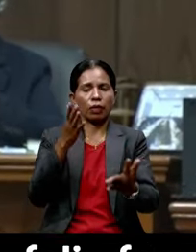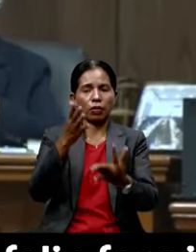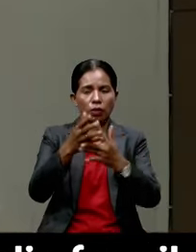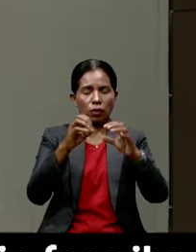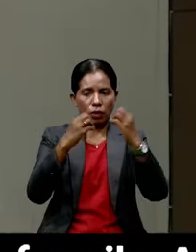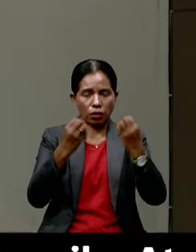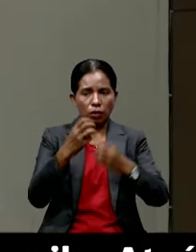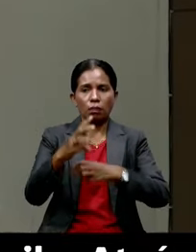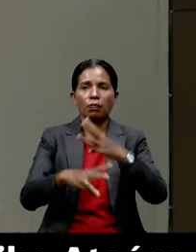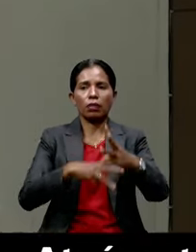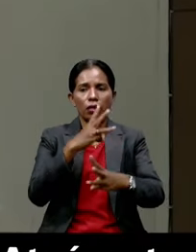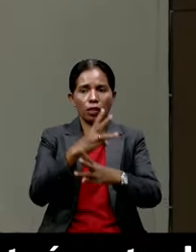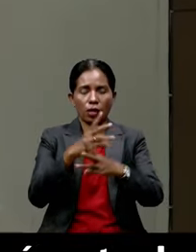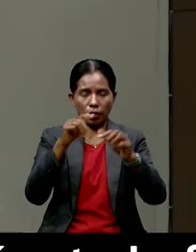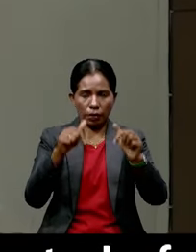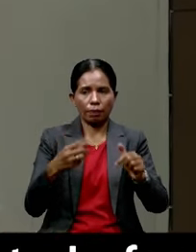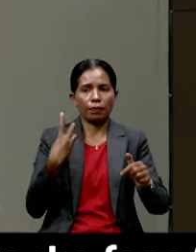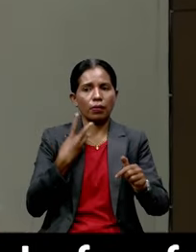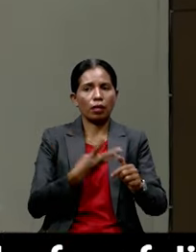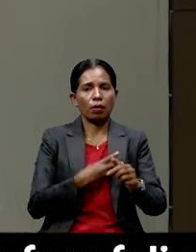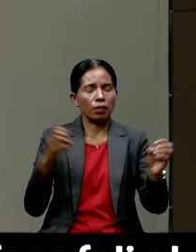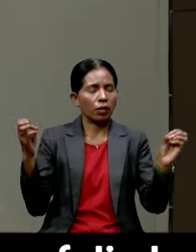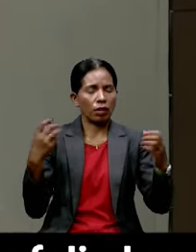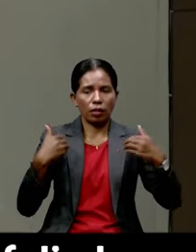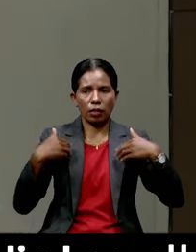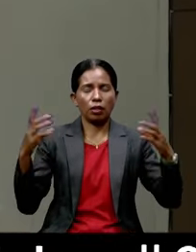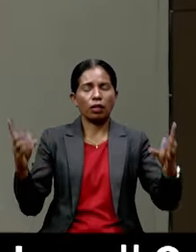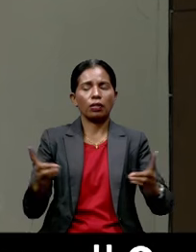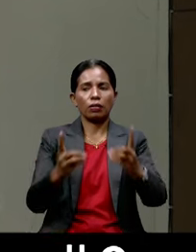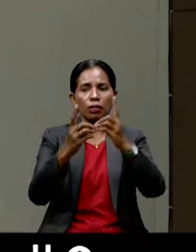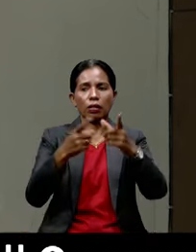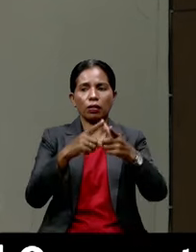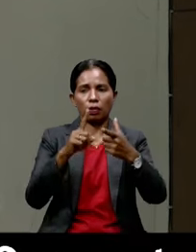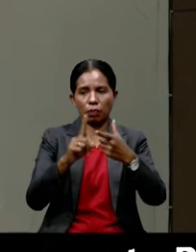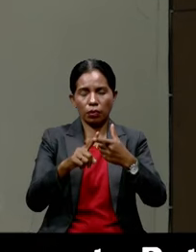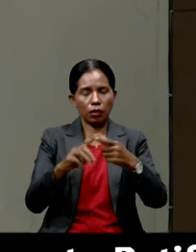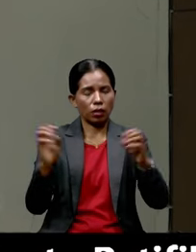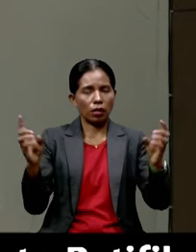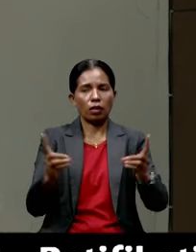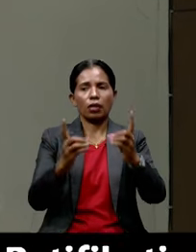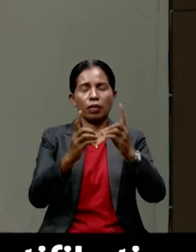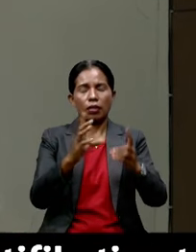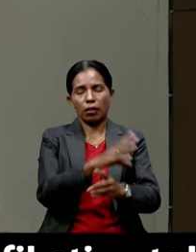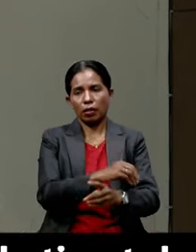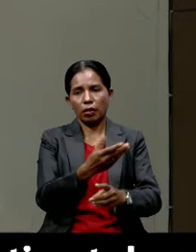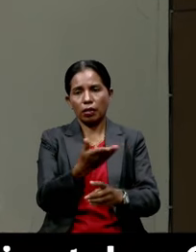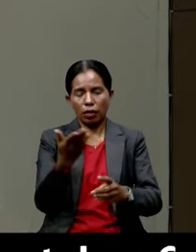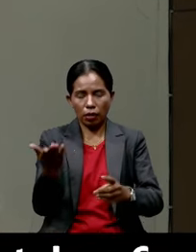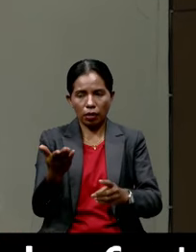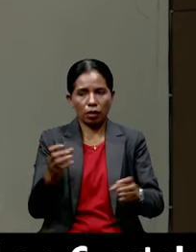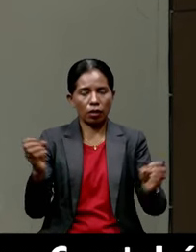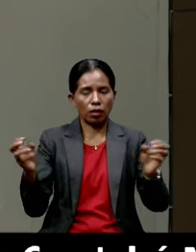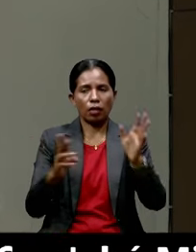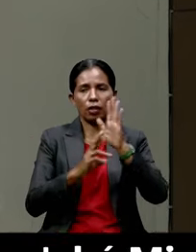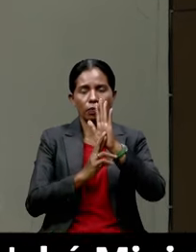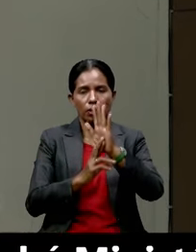né? A mim nunca tinha audiência. Depois de resolver, nunca audiência. Nem para parecer, ainda foi de algo, nem lá